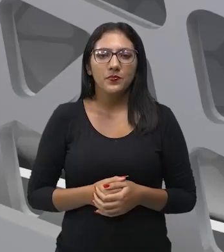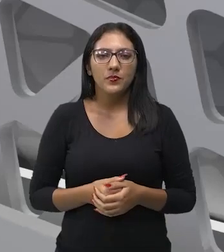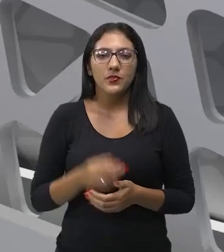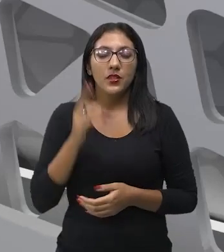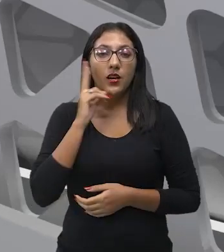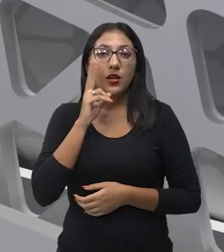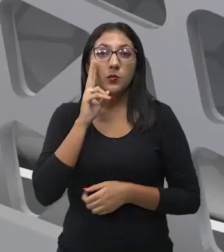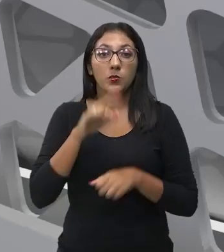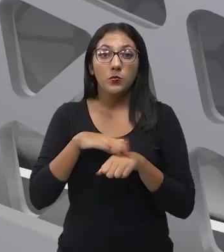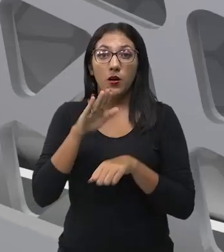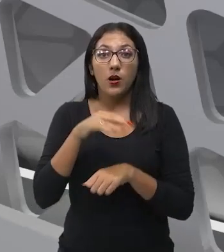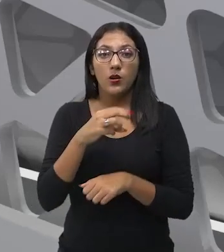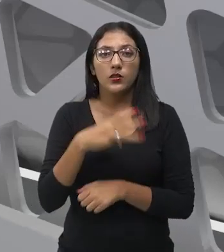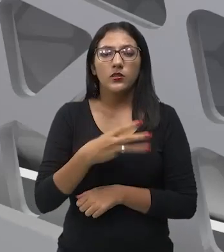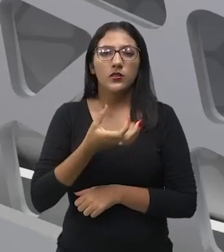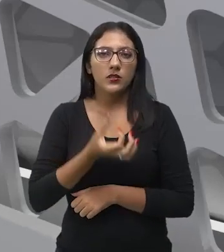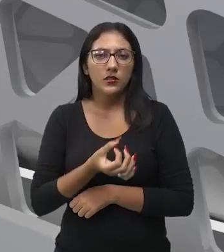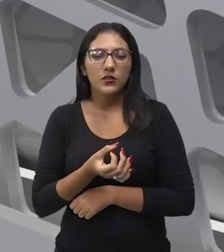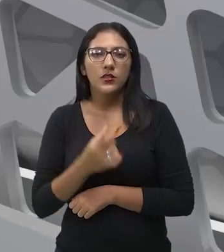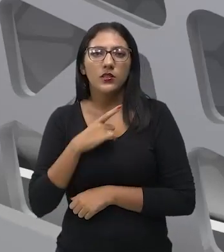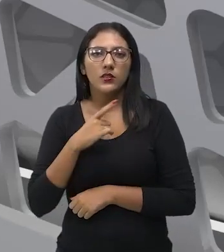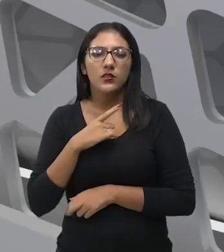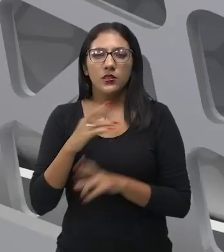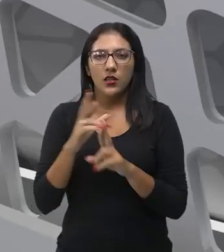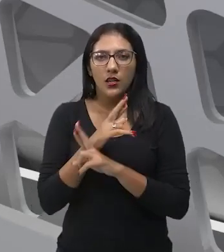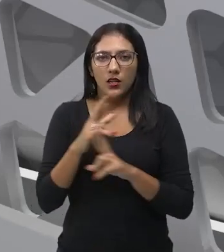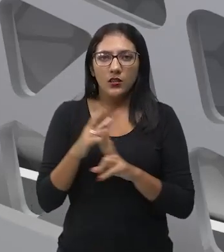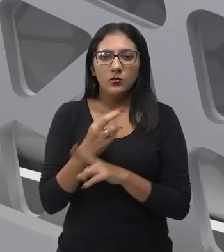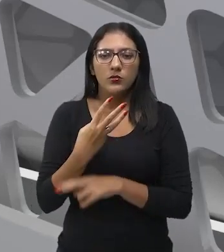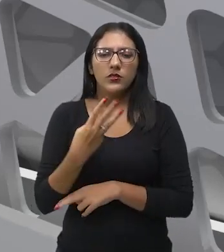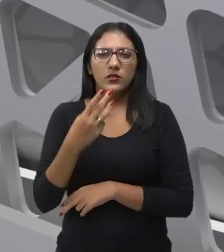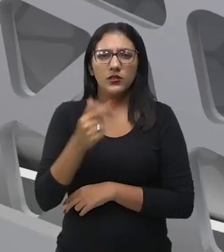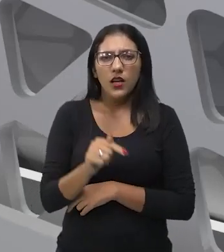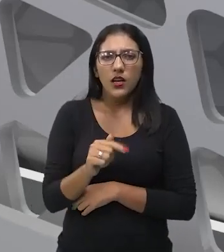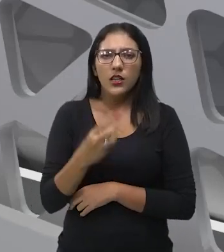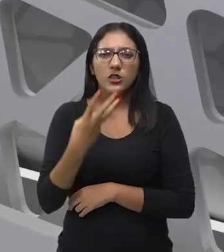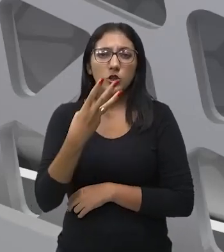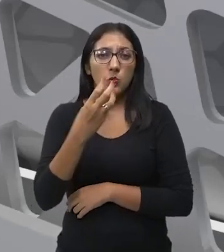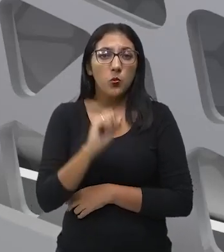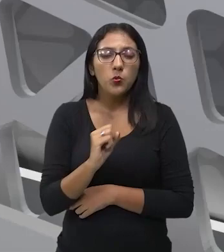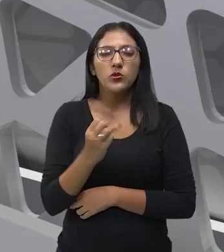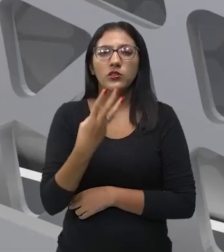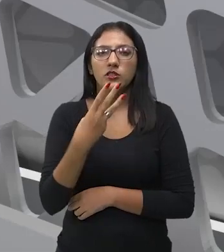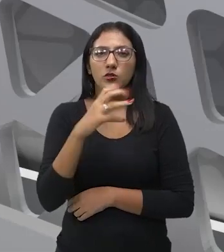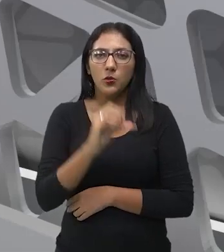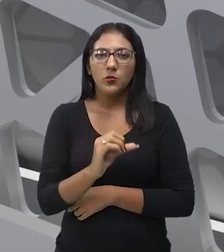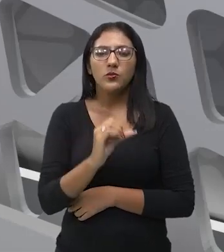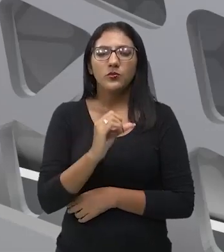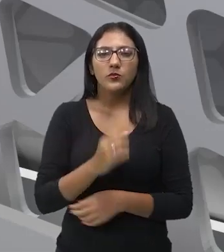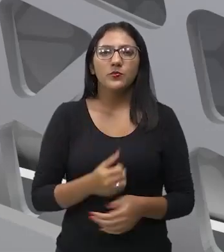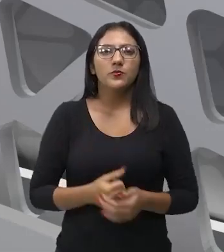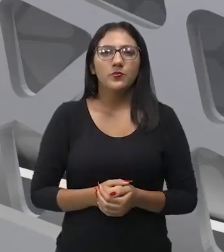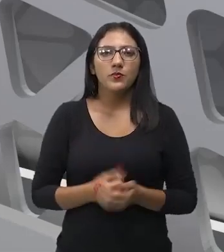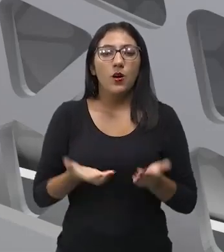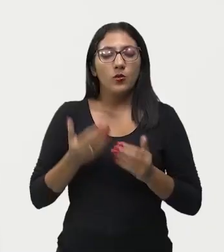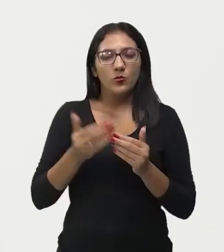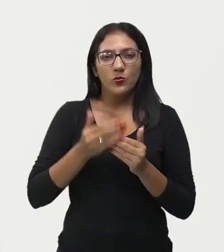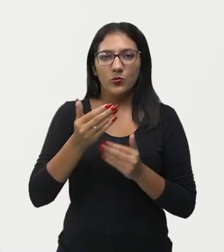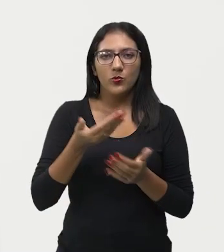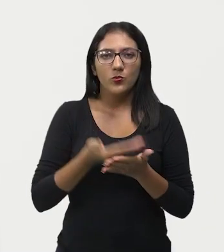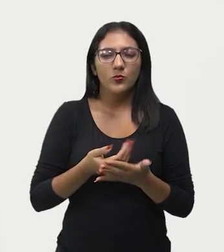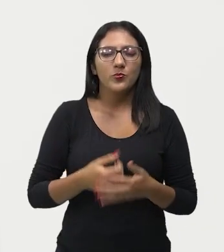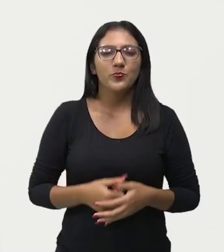Lembrando, maior que 36 são os alunos 35 calçam 37, 38 e 39. Beleza? Vamos continuar então a nossa